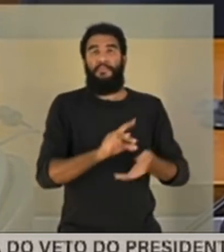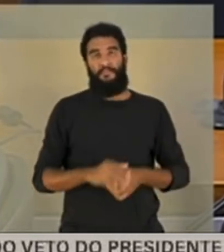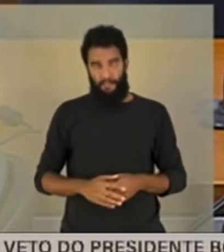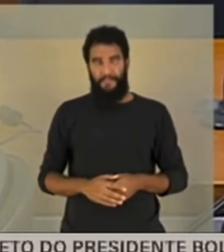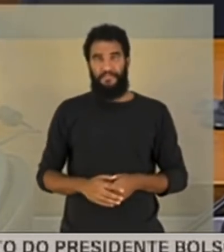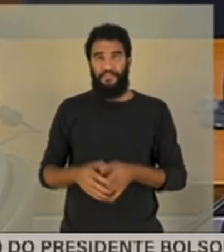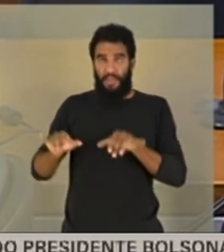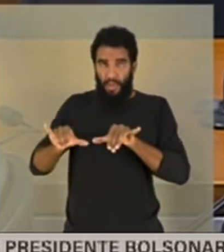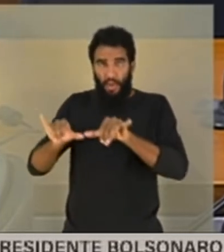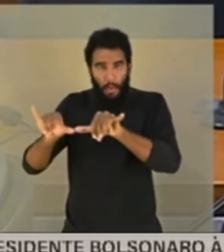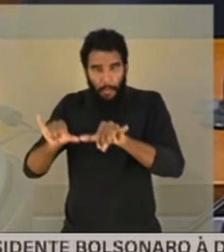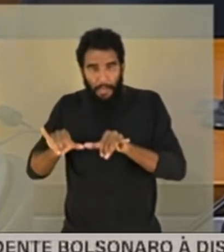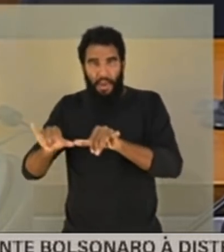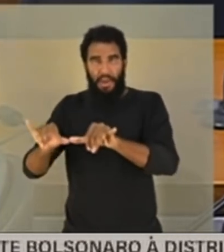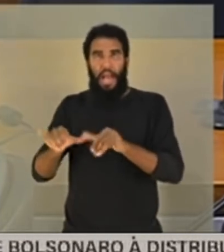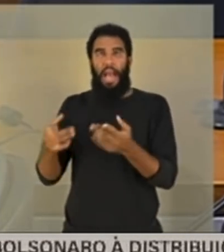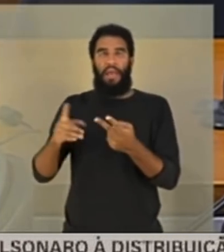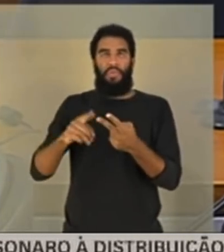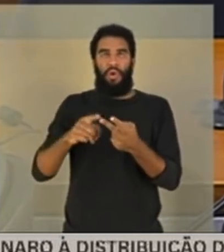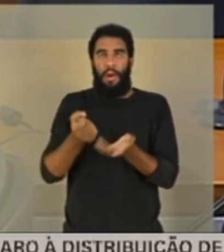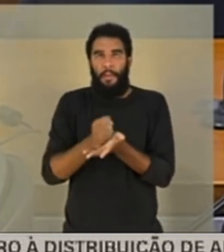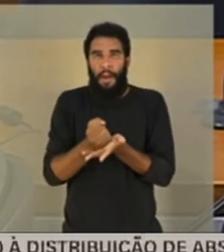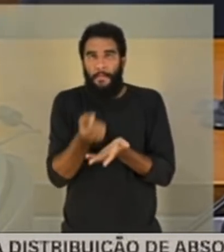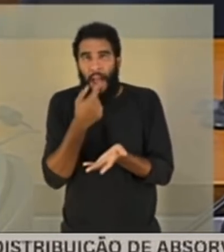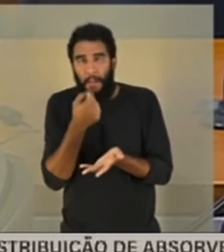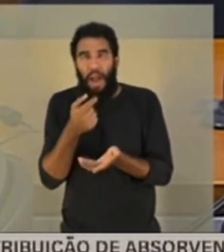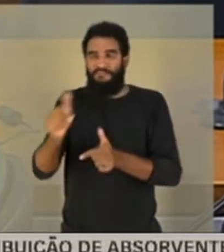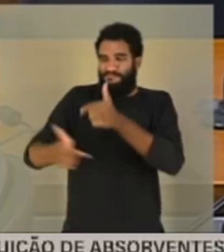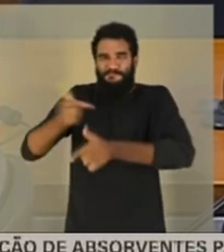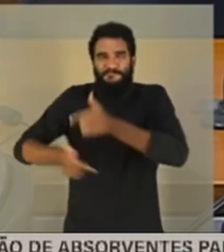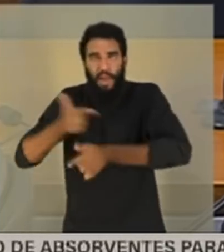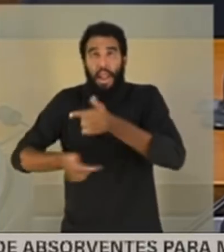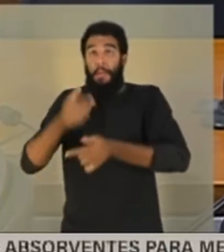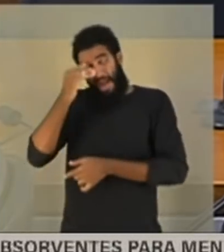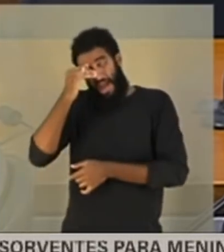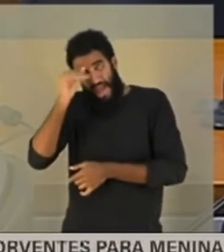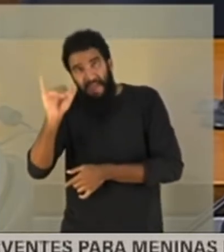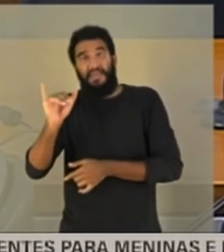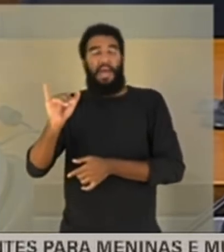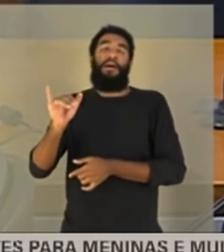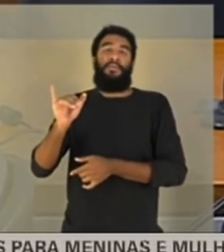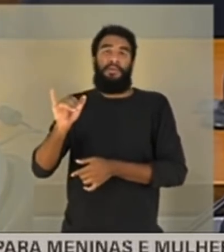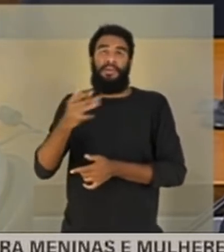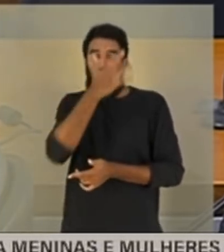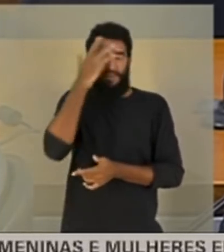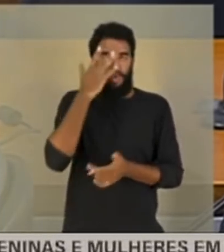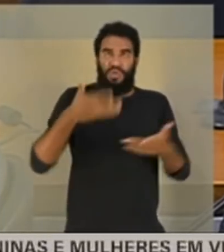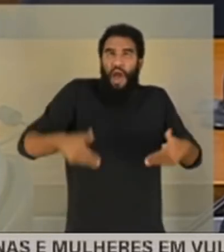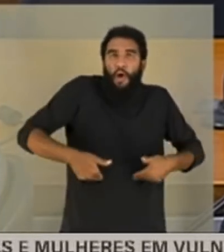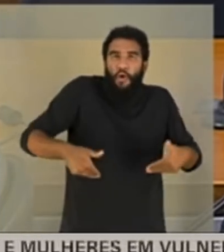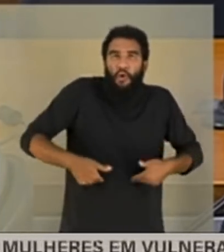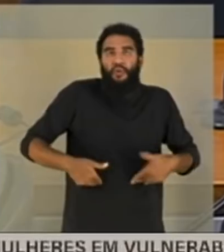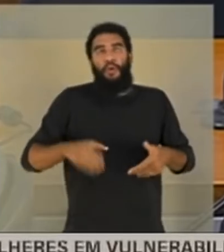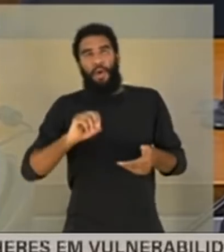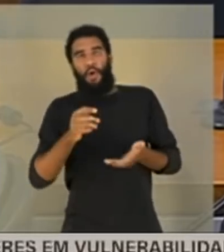de supermercado e atendentes de farmácia impediram a interrupção do suprimento de comida e medicamento. O que falar